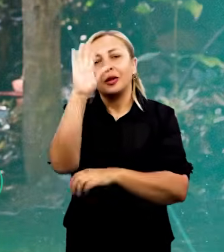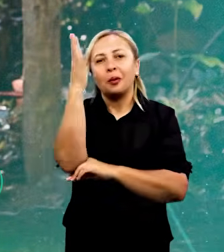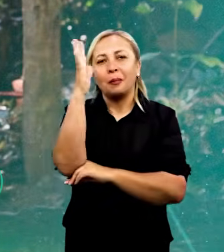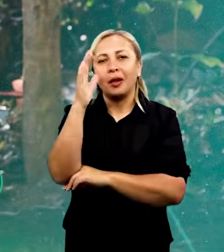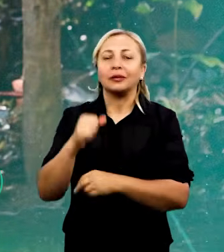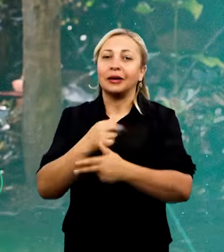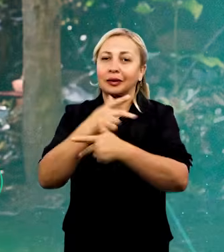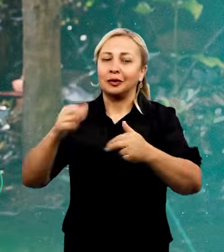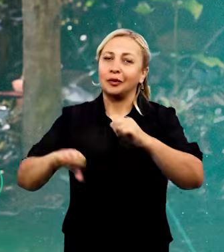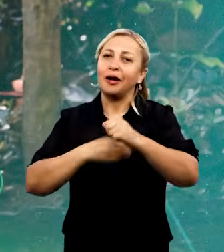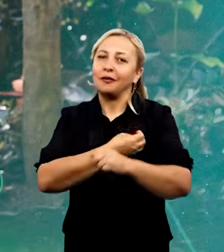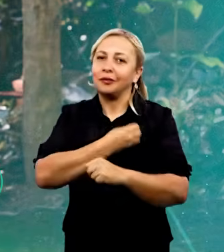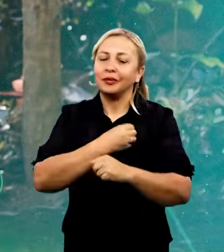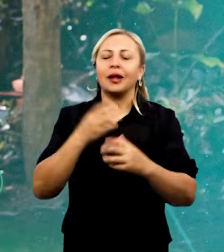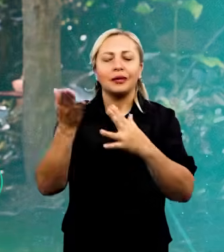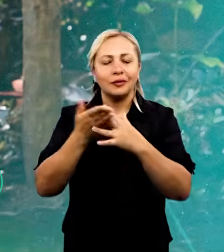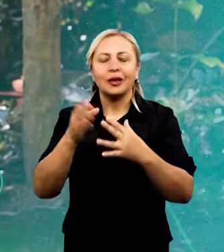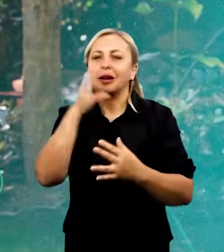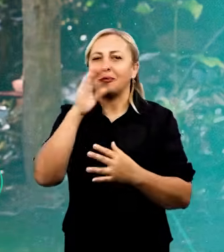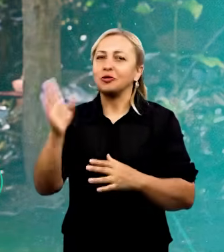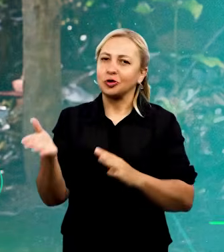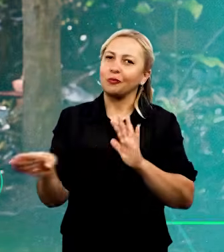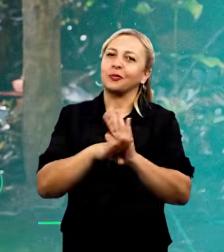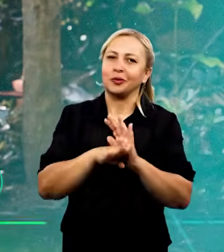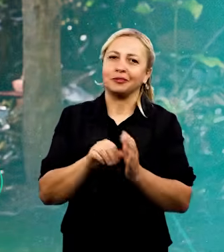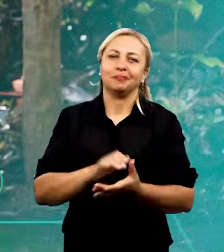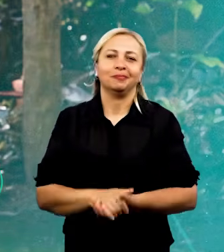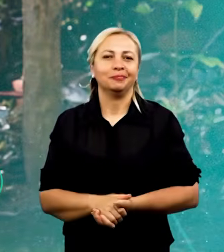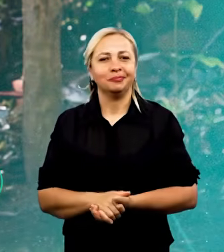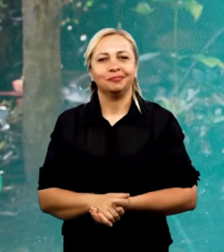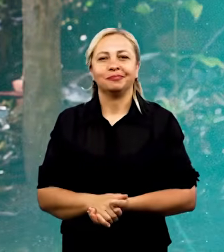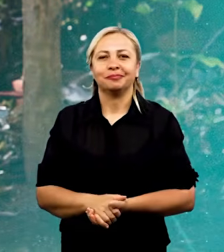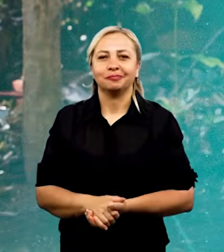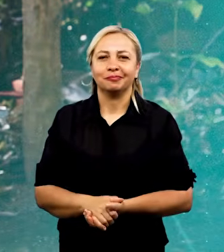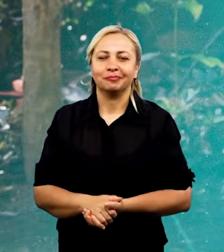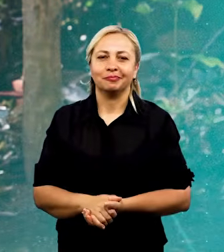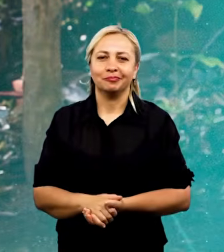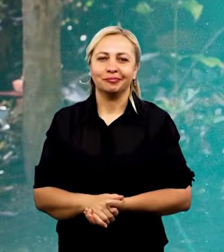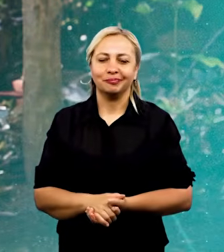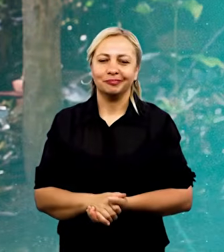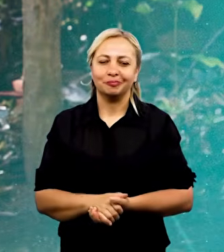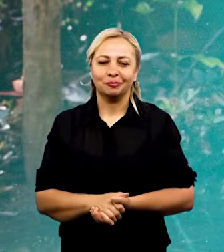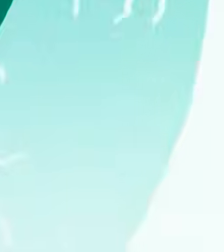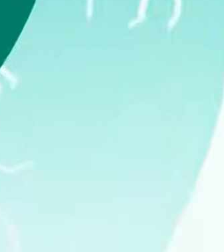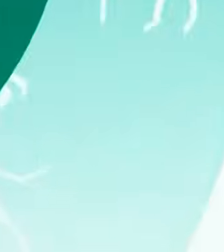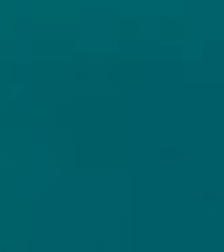plantas que compõem a biodiversidade local. O intervalo é rápido, a gente volta já já.